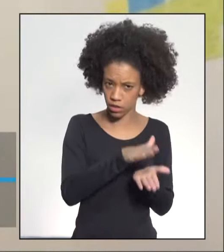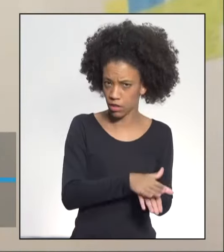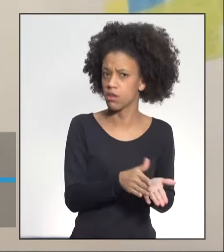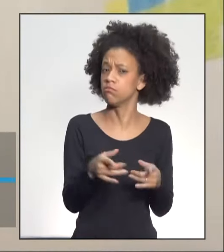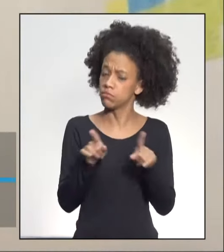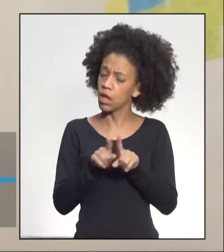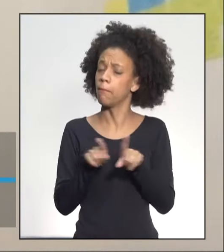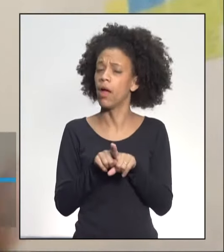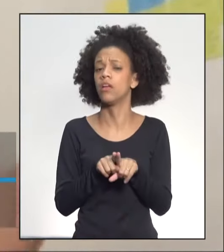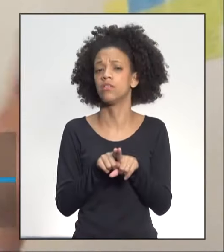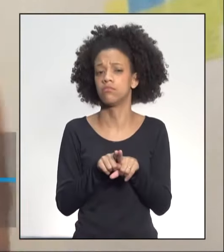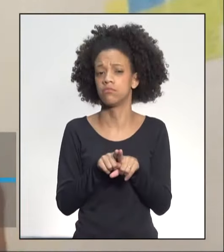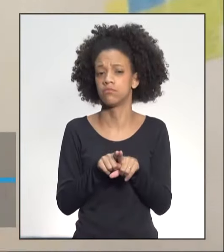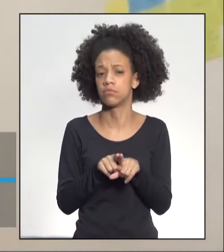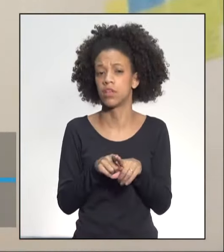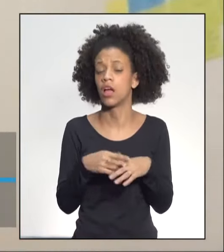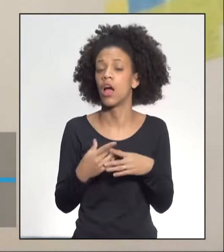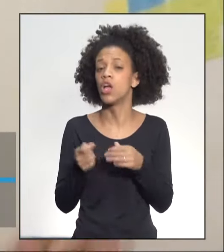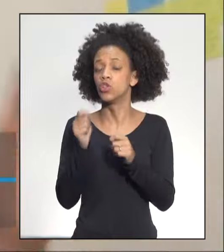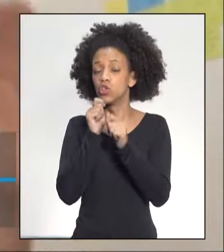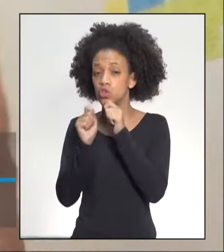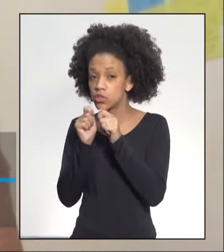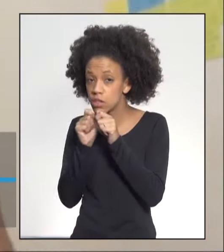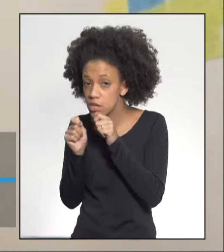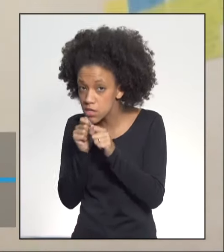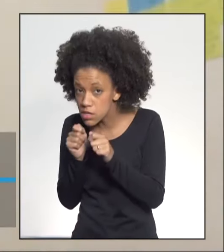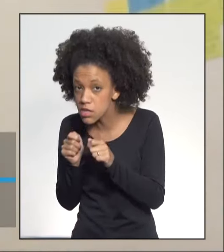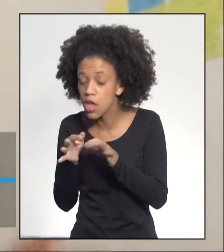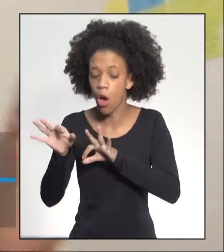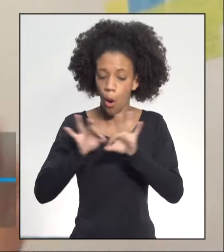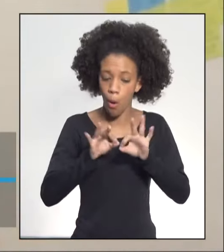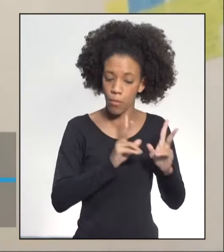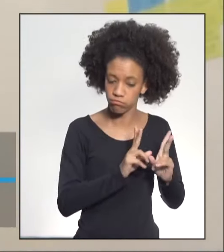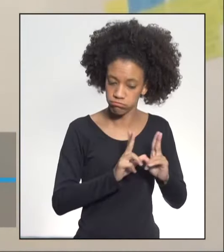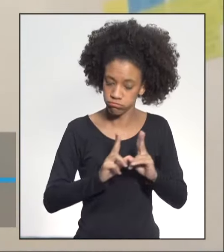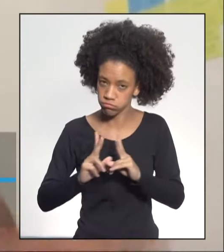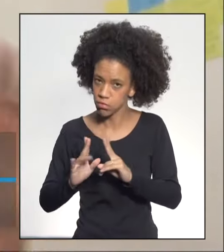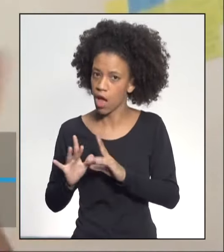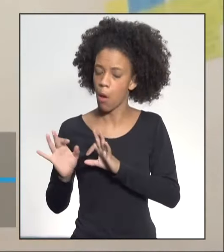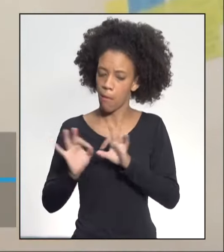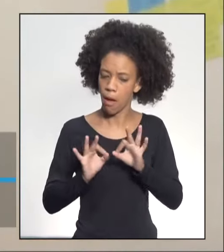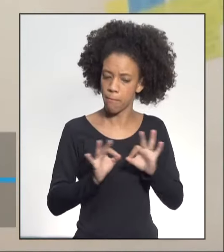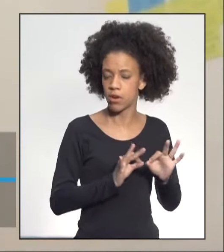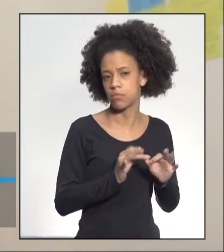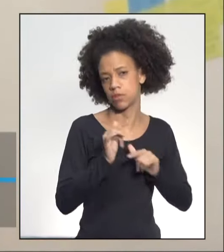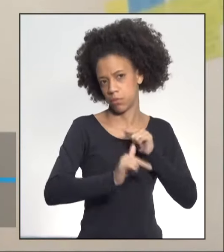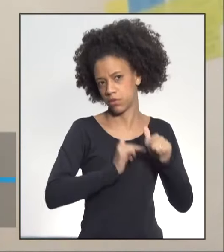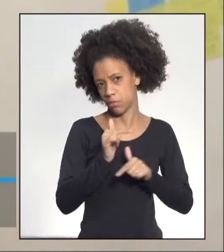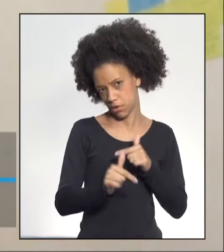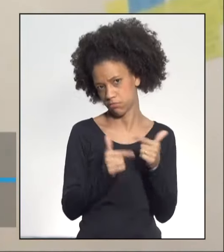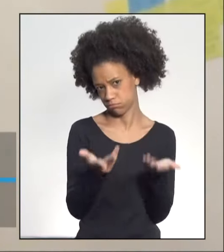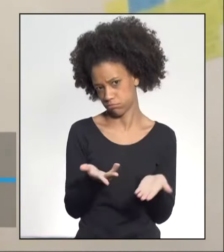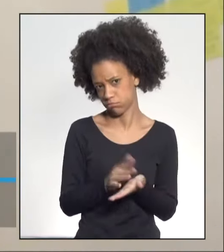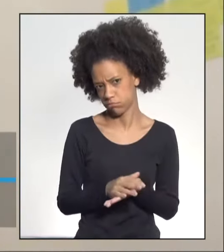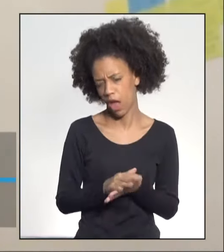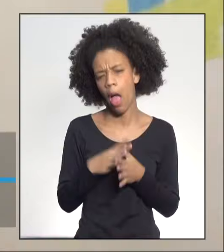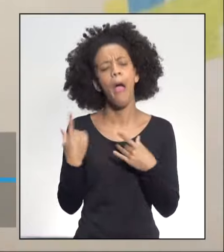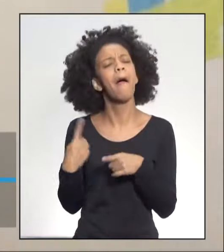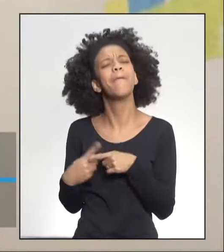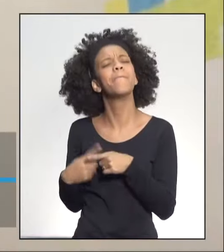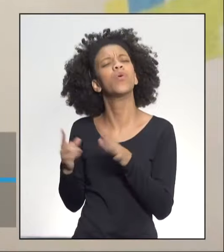jornalístico. Tem os jornalistas, tem o pessoal da edição, tem toda uma preparação para trabalhar. Por que eu